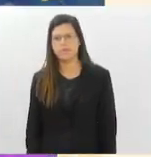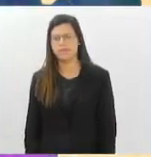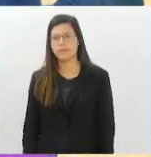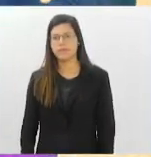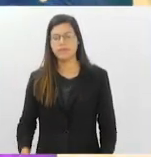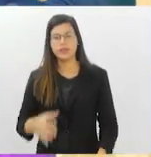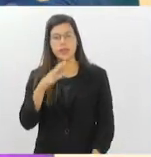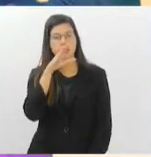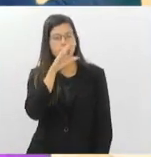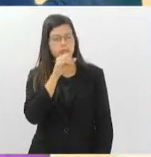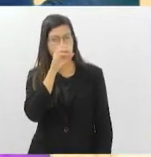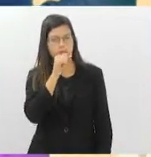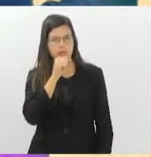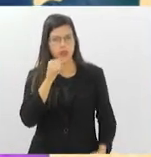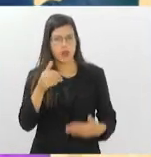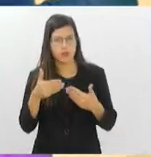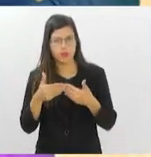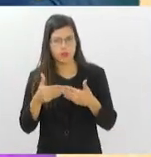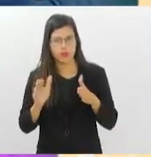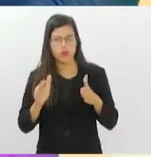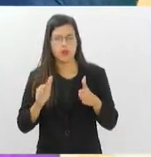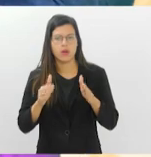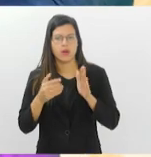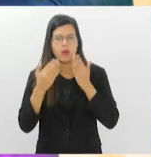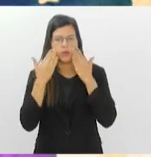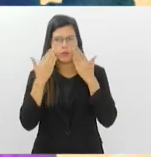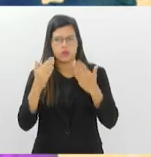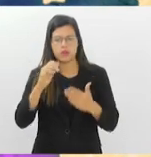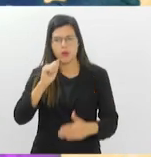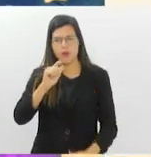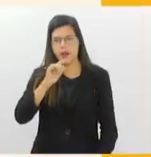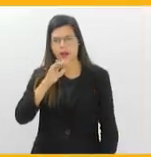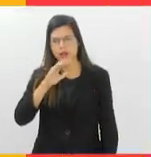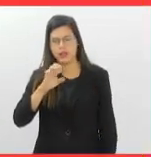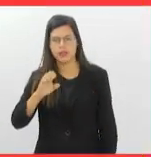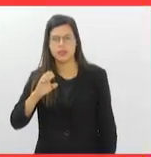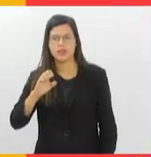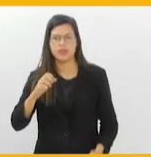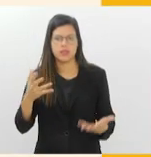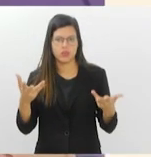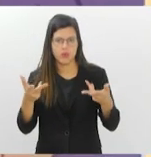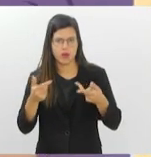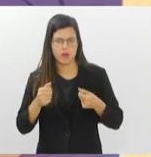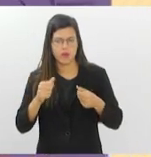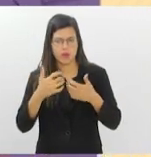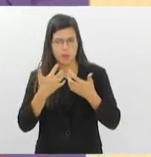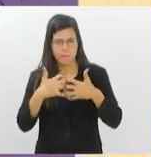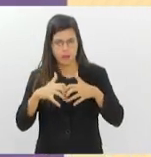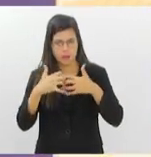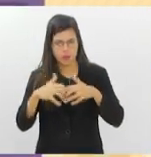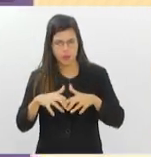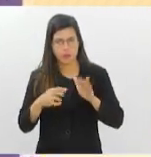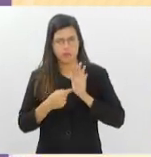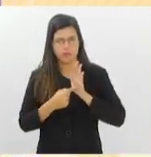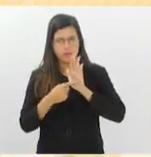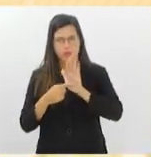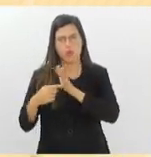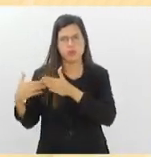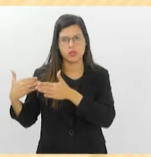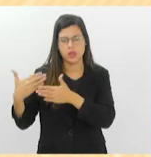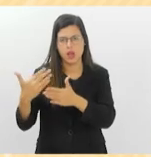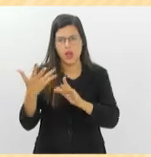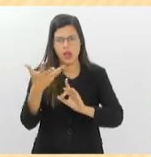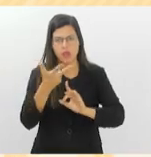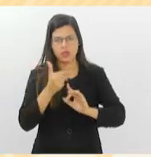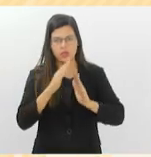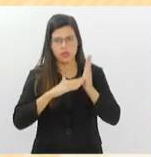e neste sábado inaugura a exposição Alice Além das Maravilhas em Petrópolis a mostra destaca a trajetória da artista plástica